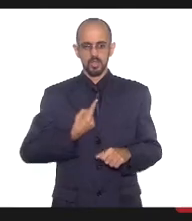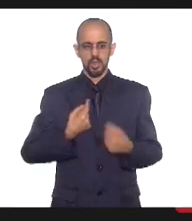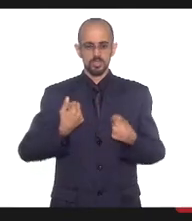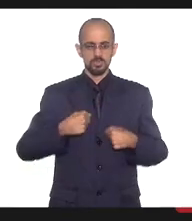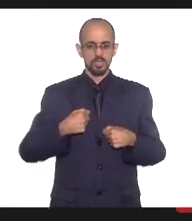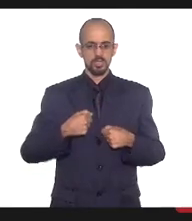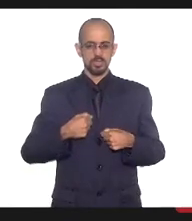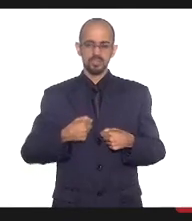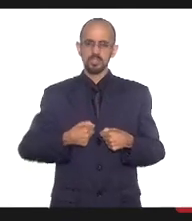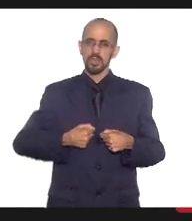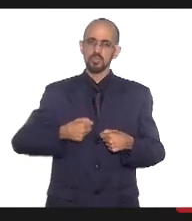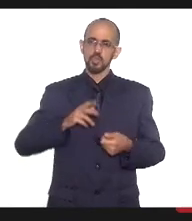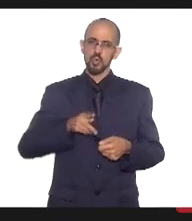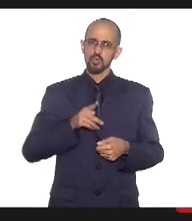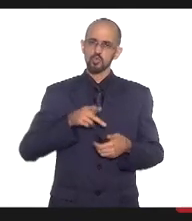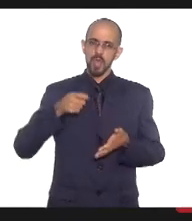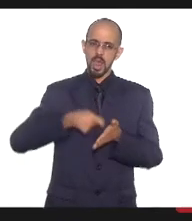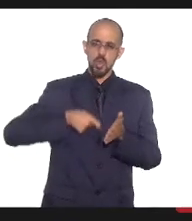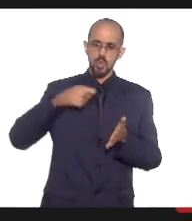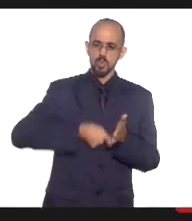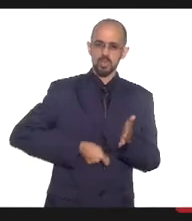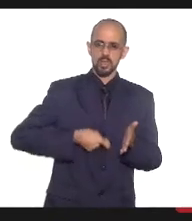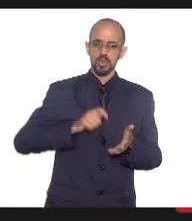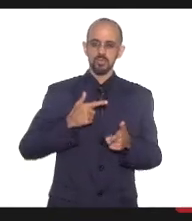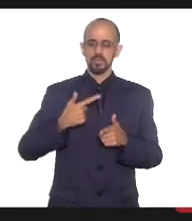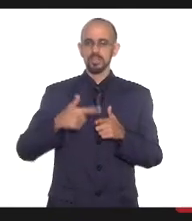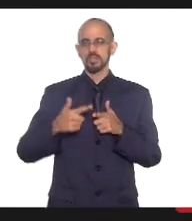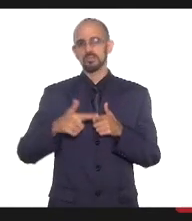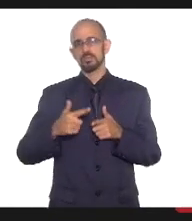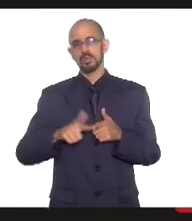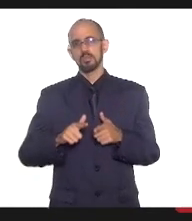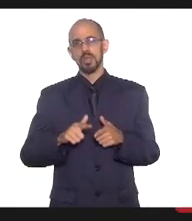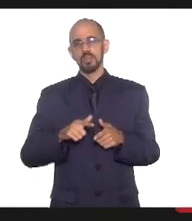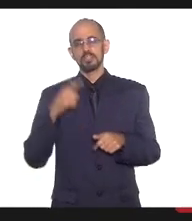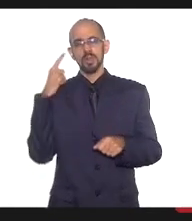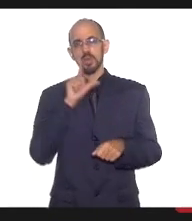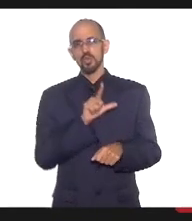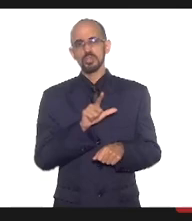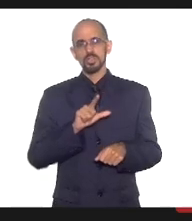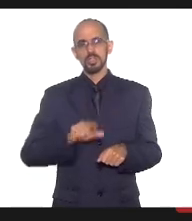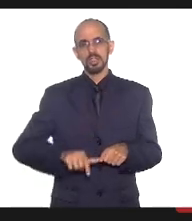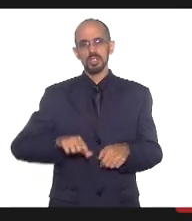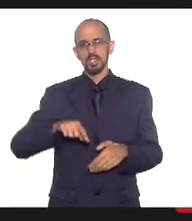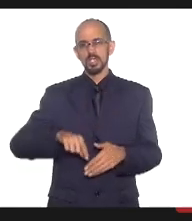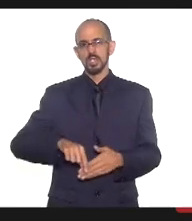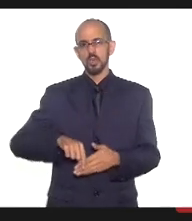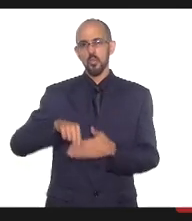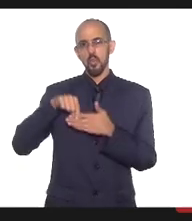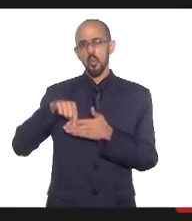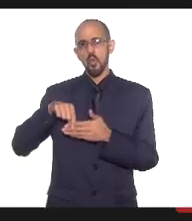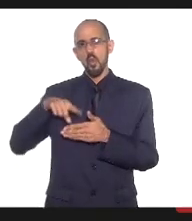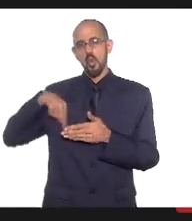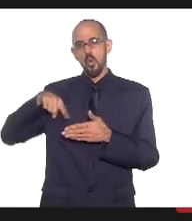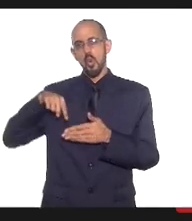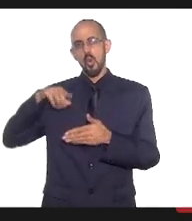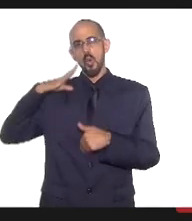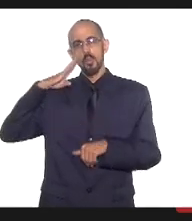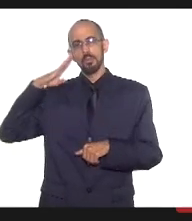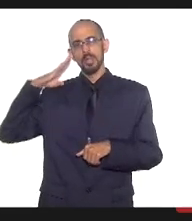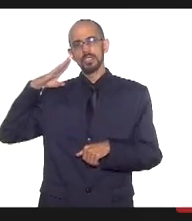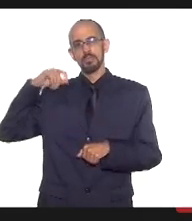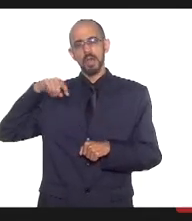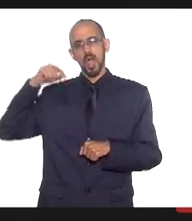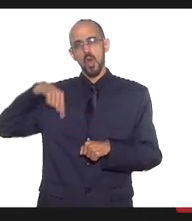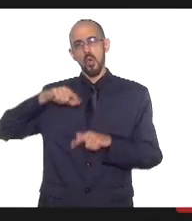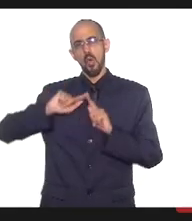rebatendo nesse além de ter prioridade eu recebo né em que Pese a questão